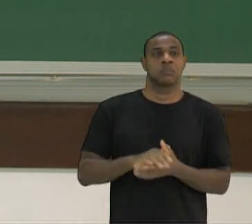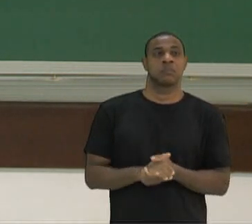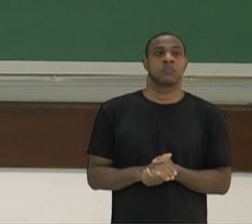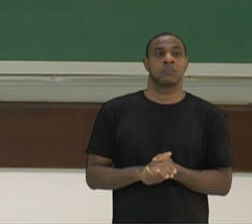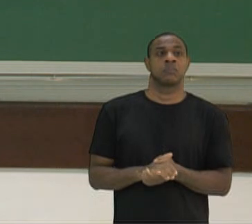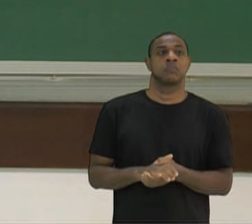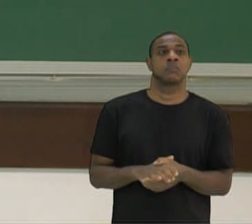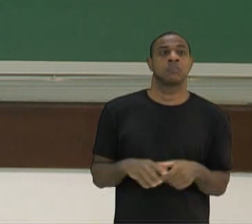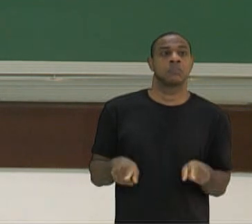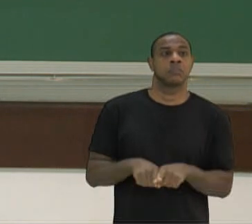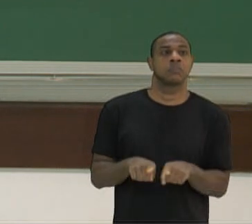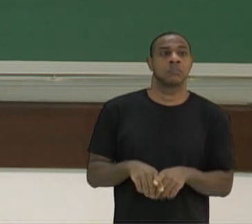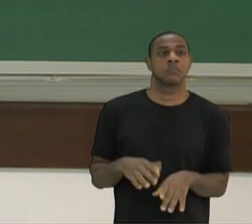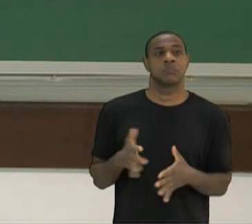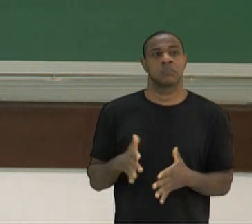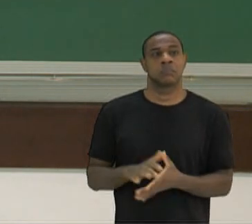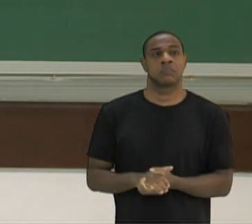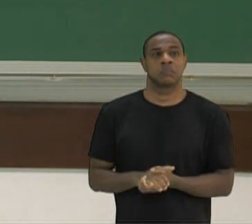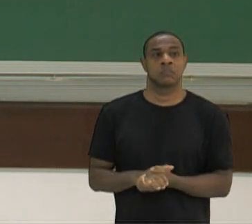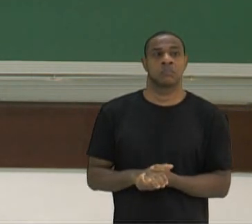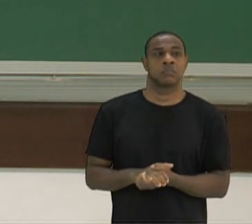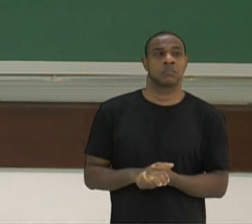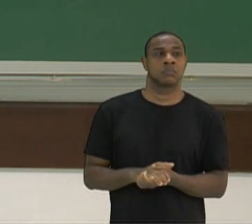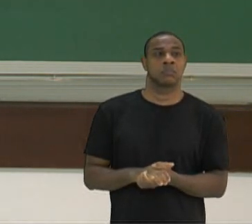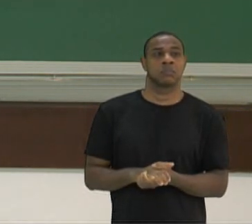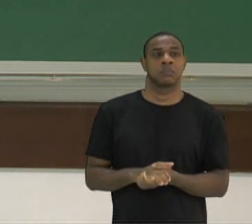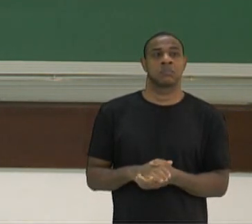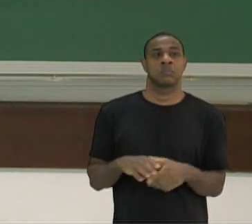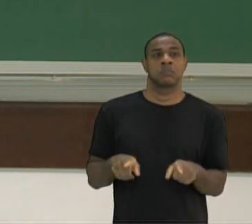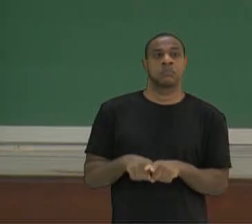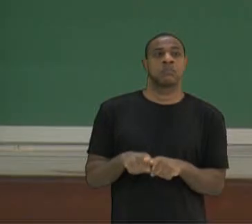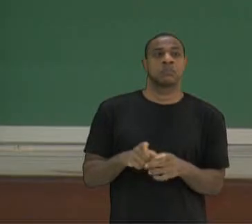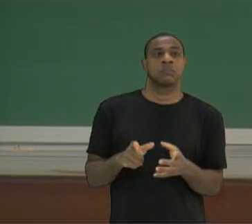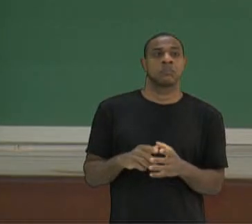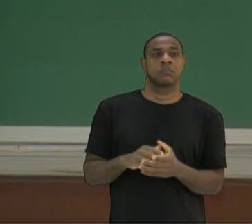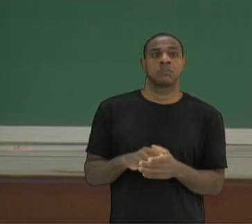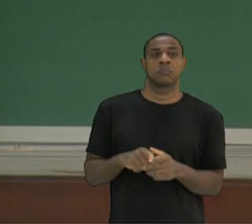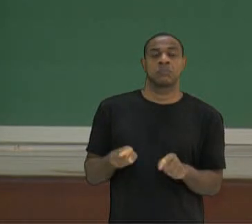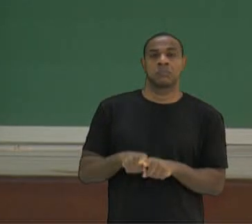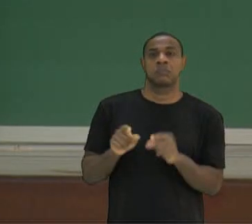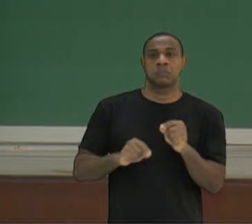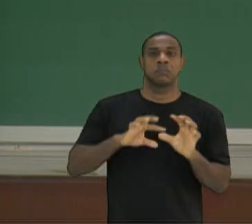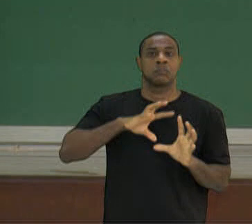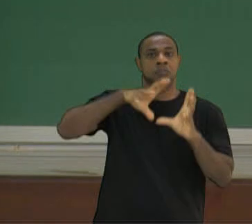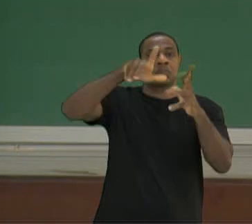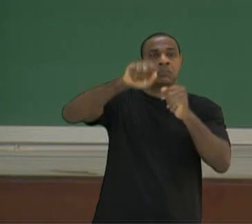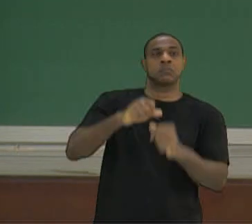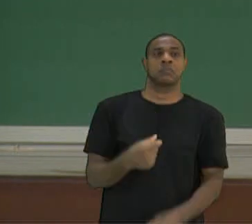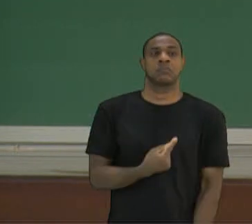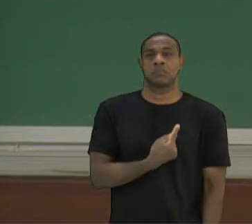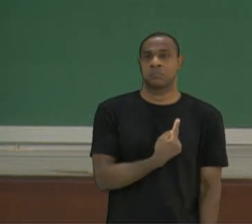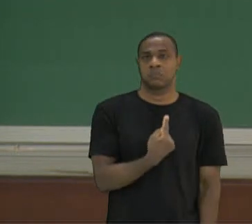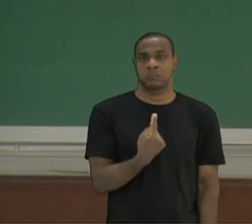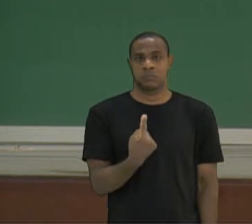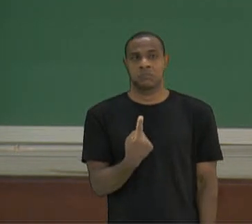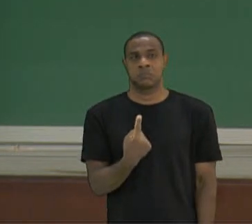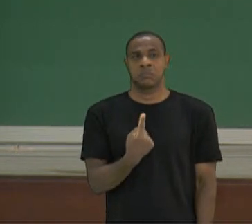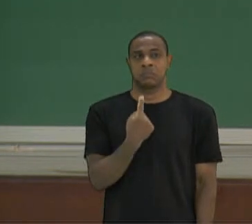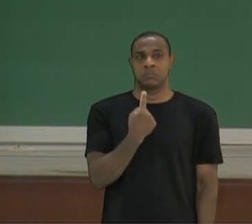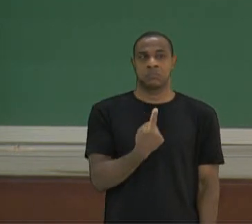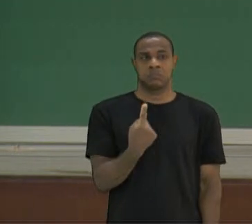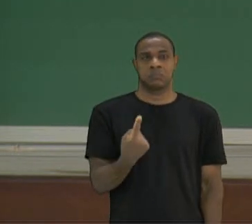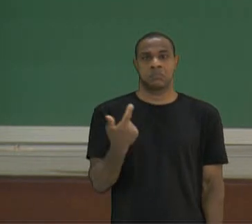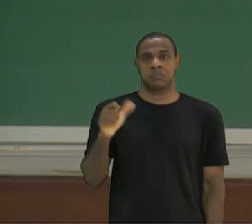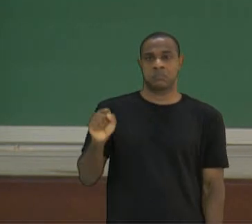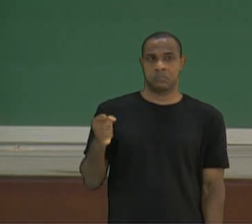eu coloquei a posição dela em relação às grandes aglomerações do mundo, ali está entre as